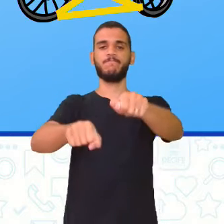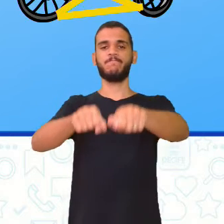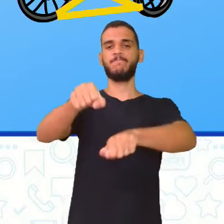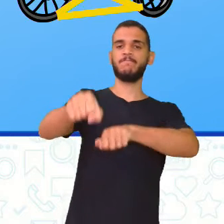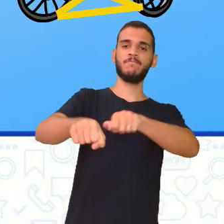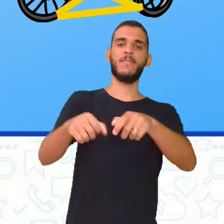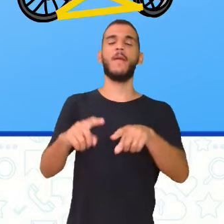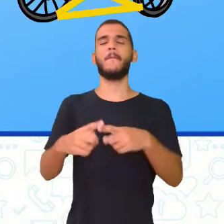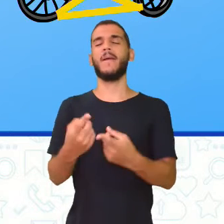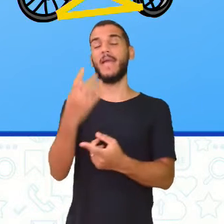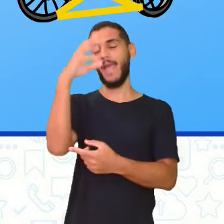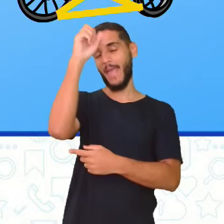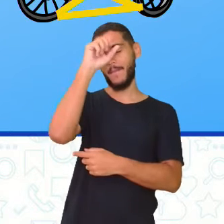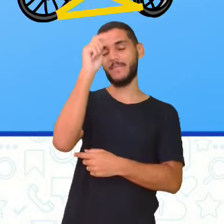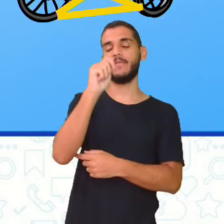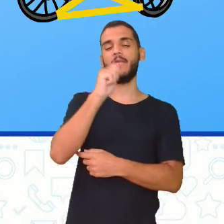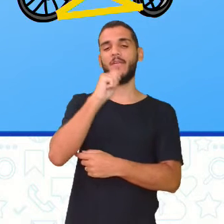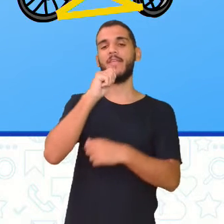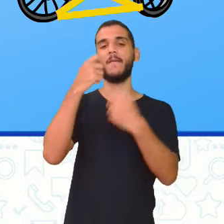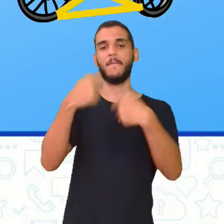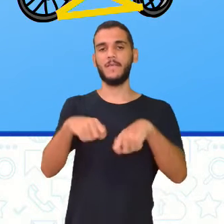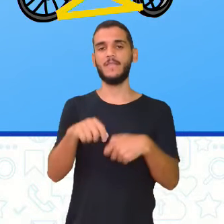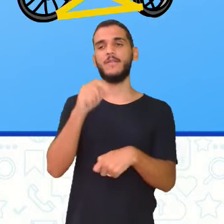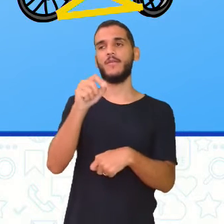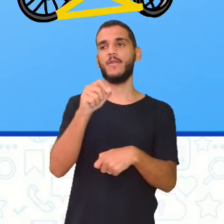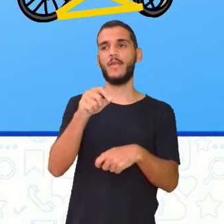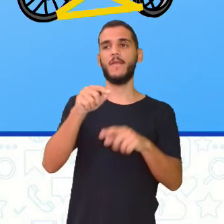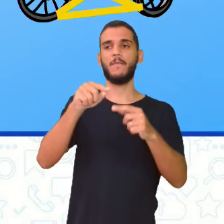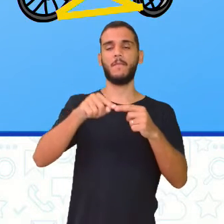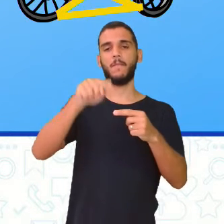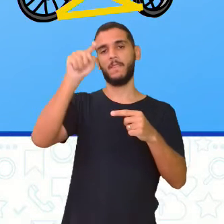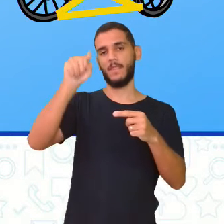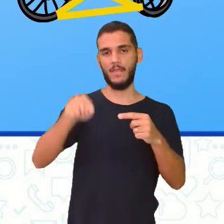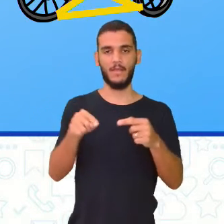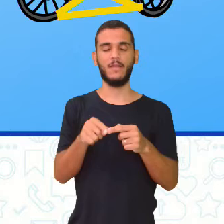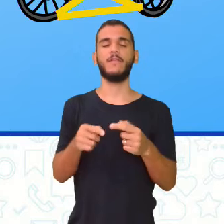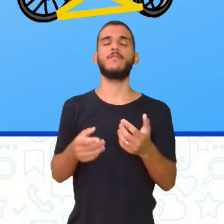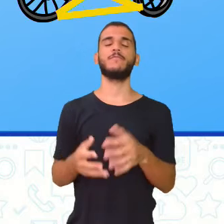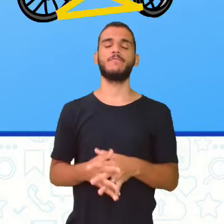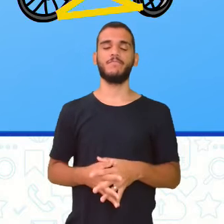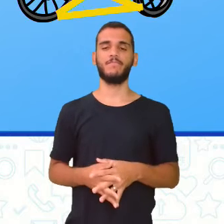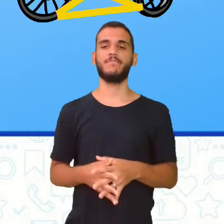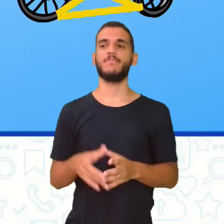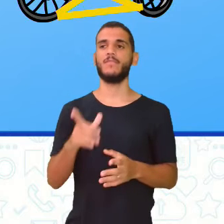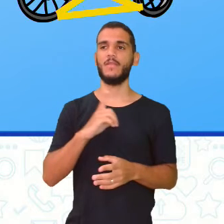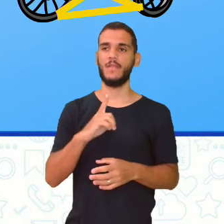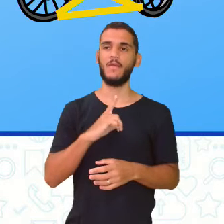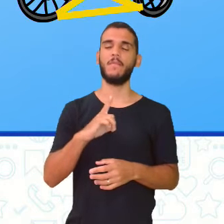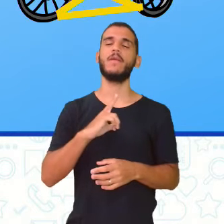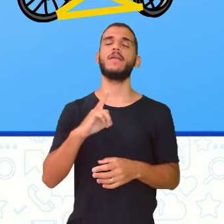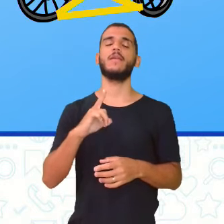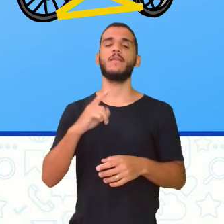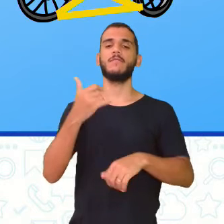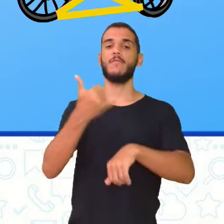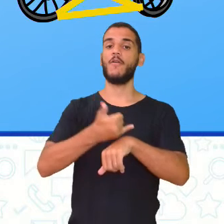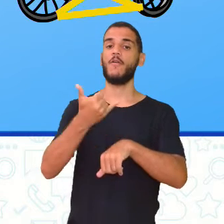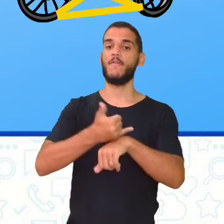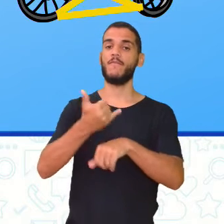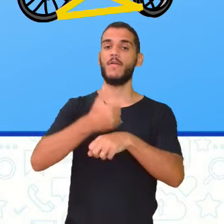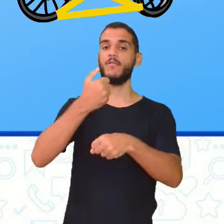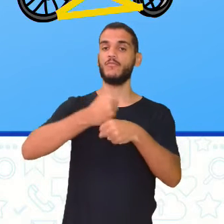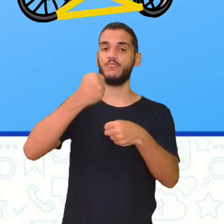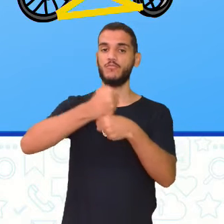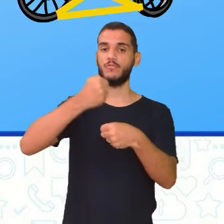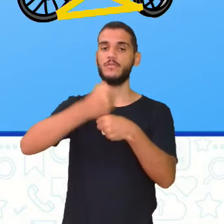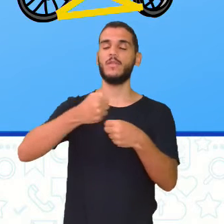o triângulo para estabilizar. O velocípede, aqui está um andaime mostrando a